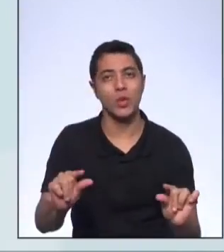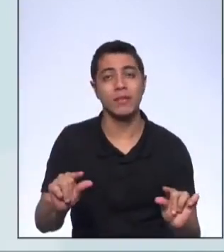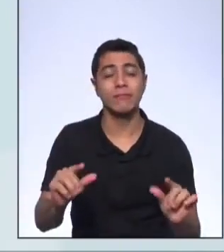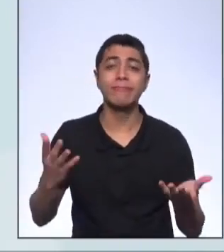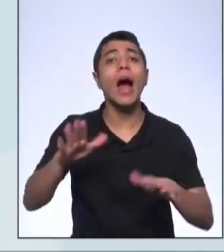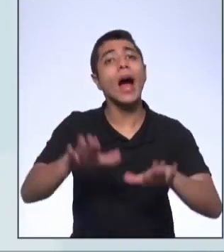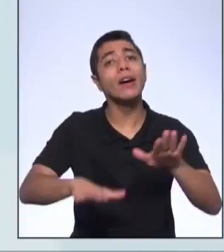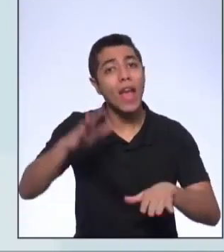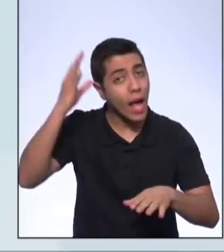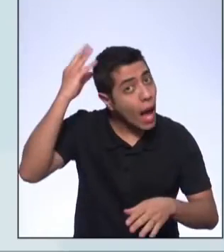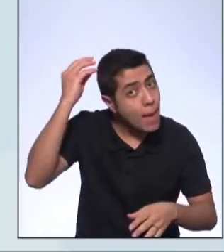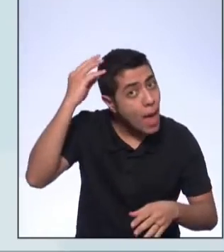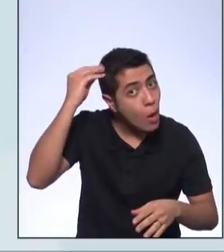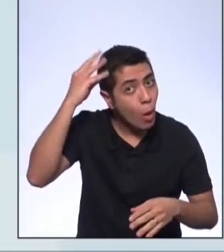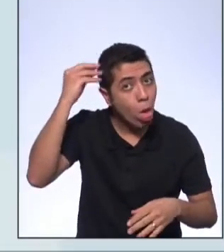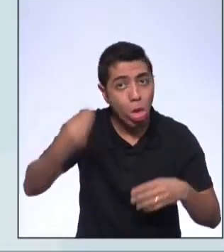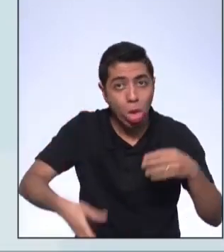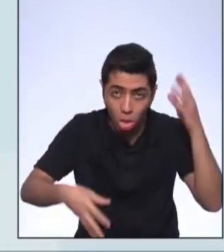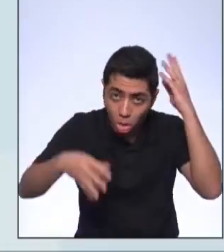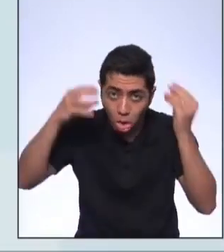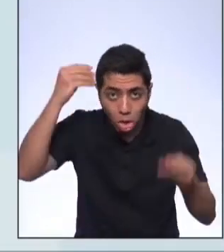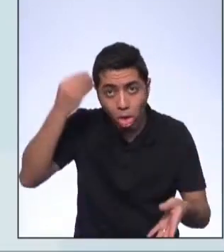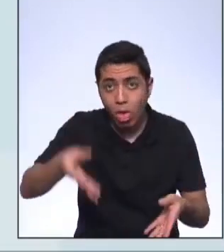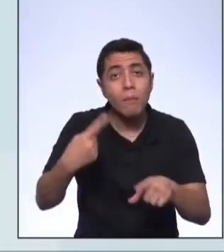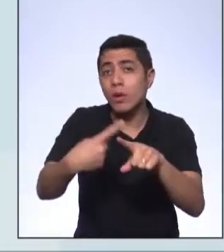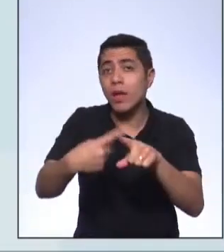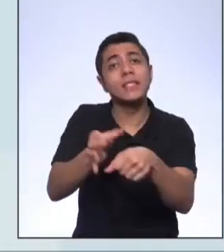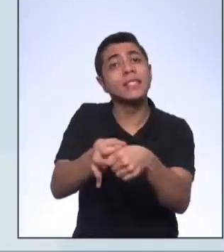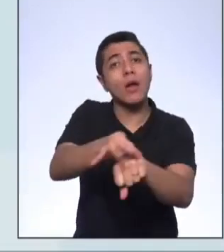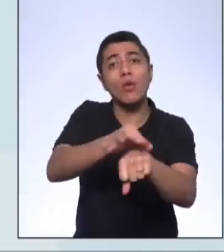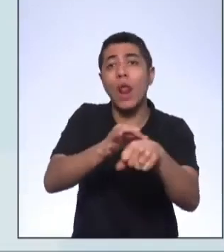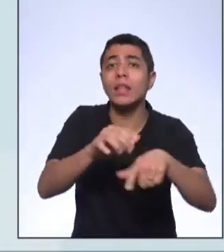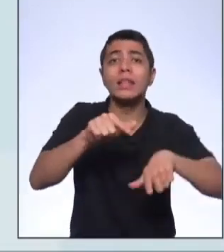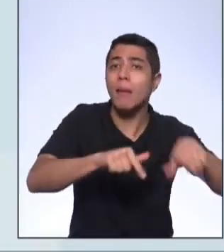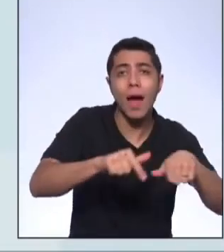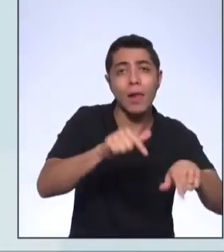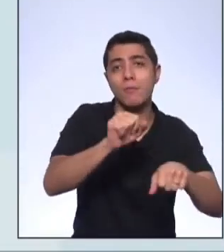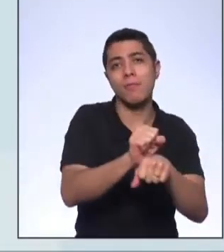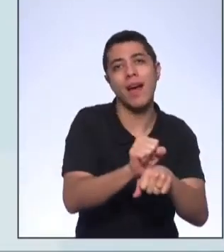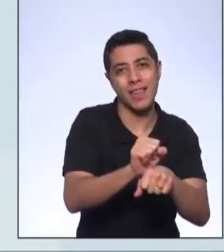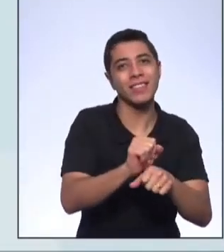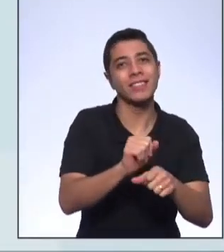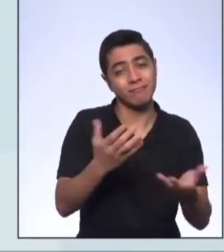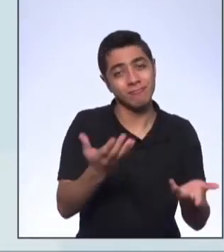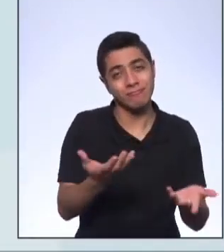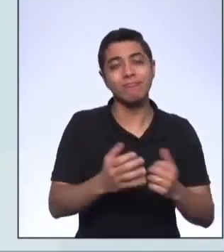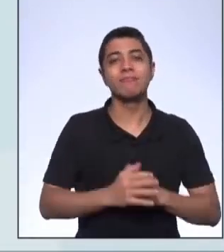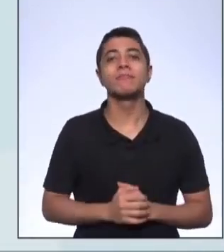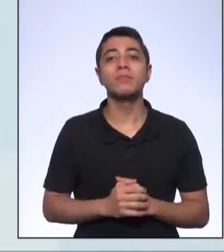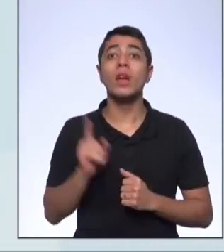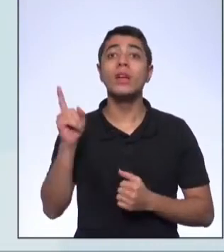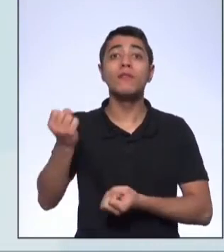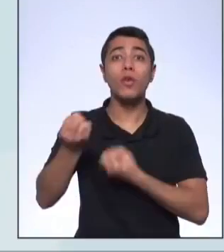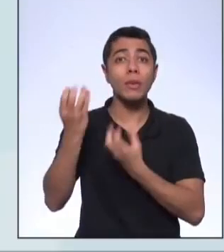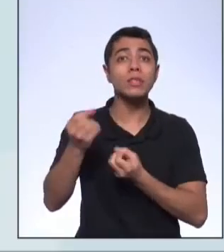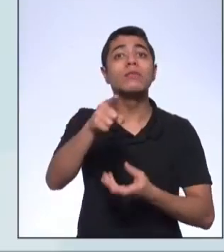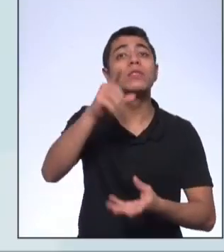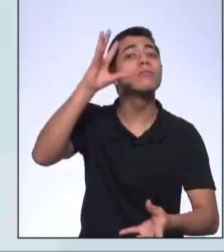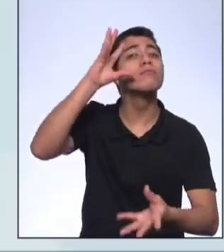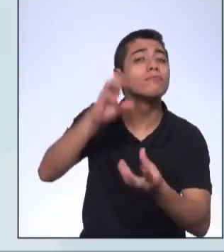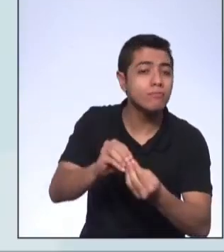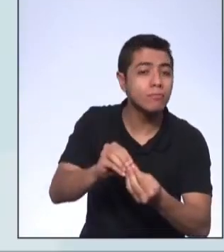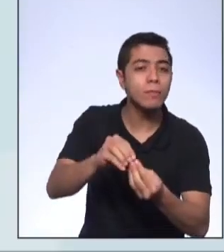renovação celular. Com base nessas informações, podemos afirmar corretamente que a quimioterapia